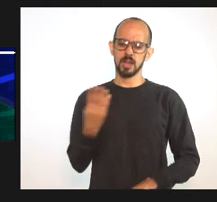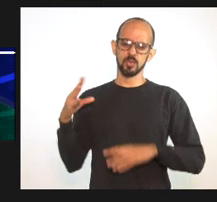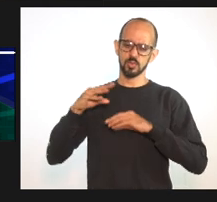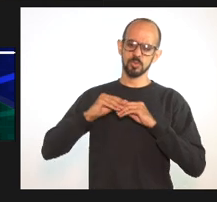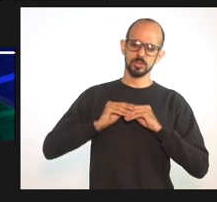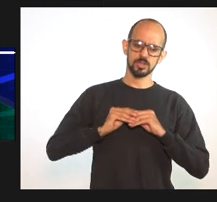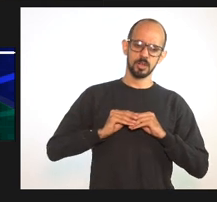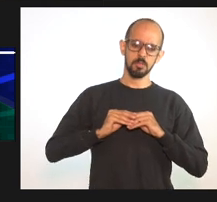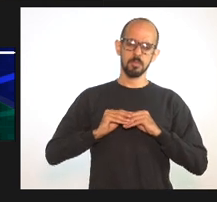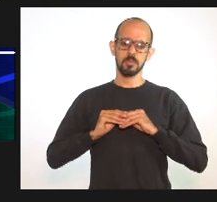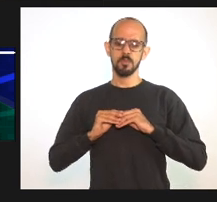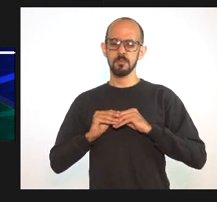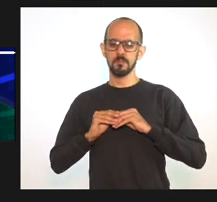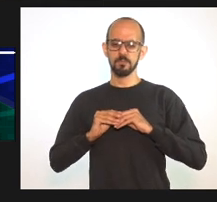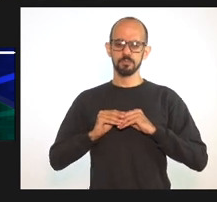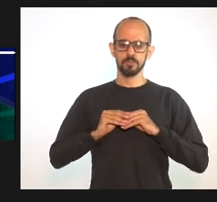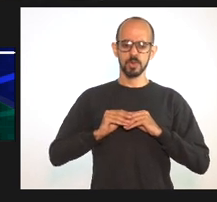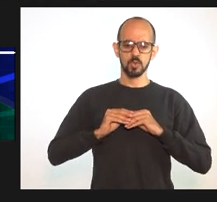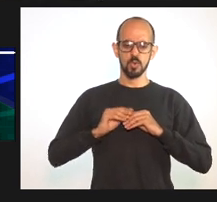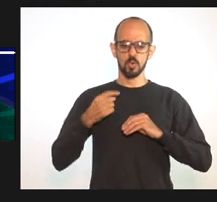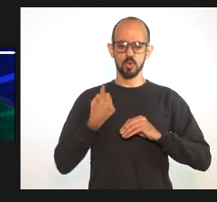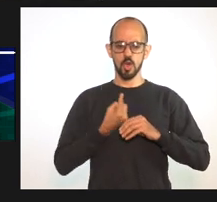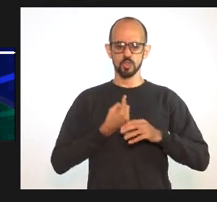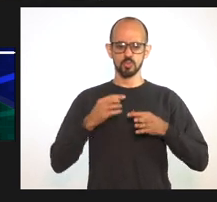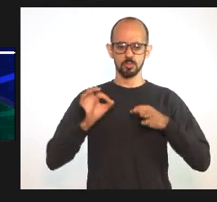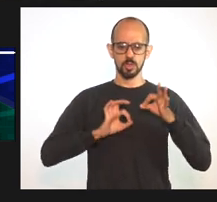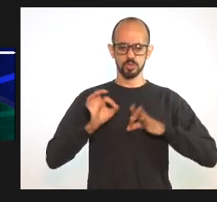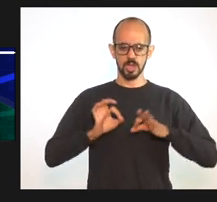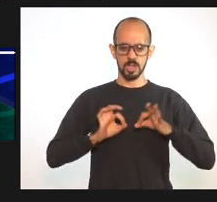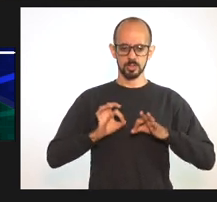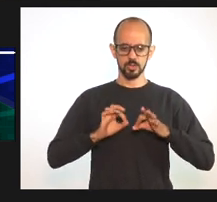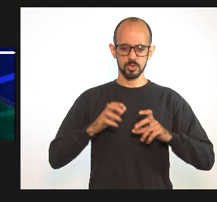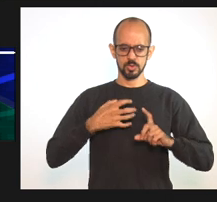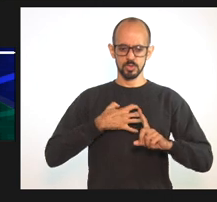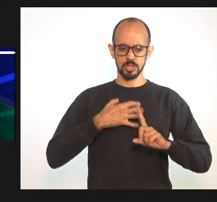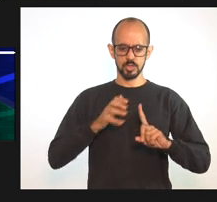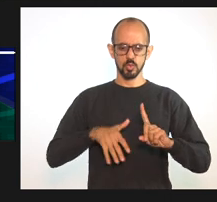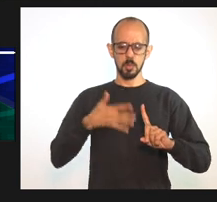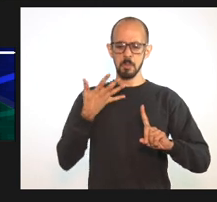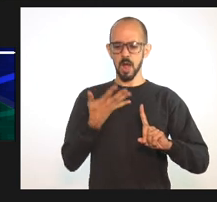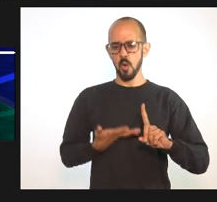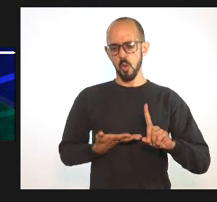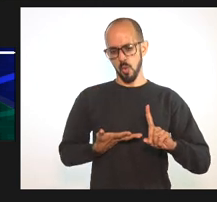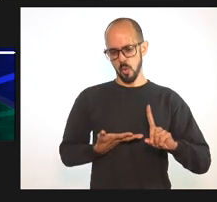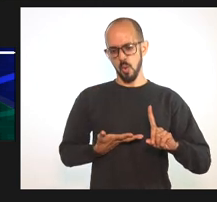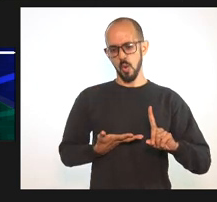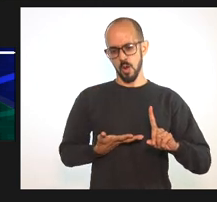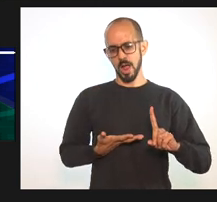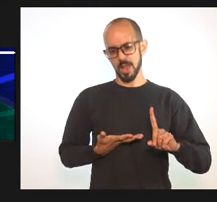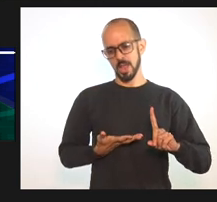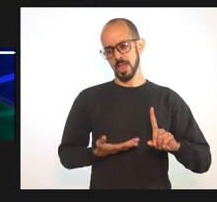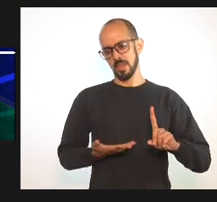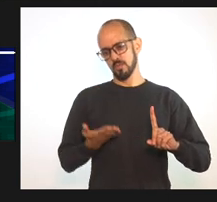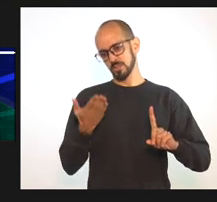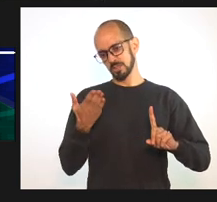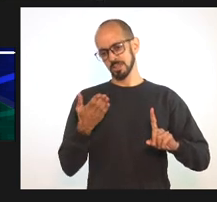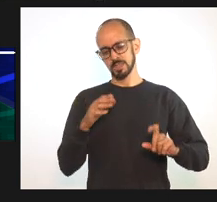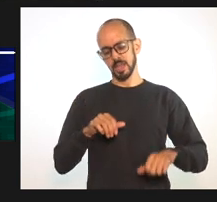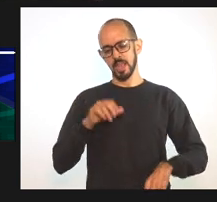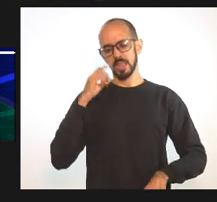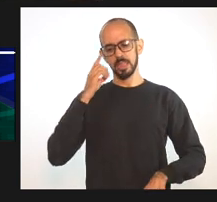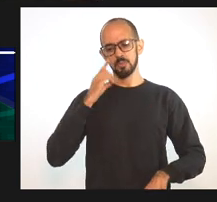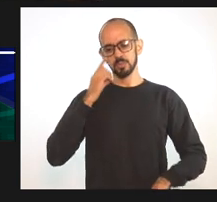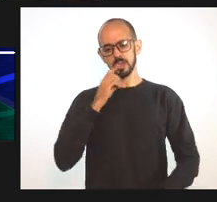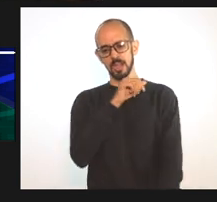contribuíram para aprimorar aí o nosso projeto. É uma honra, viu, deputada Rejane, tê-la presidindo aí no dia de hoje,